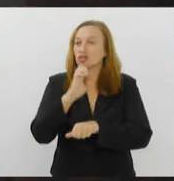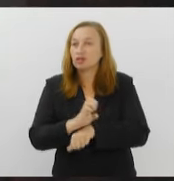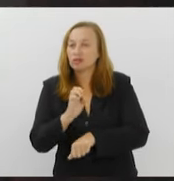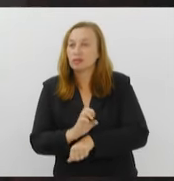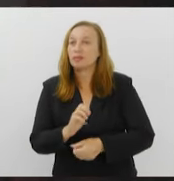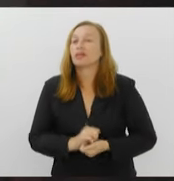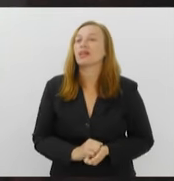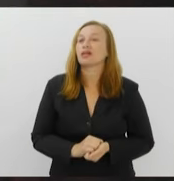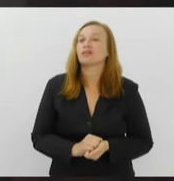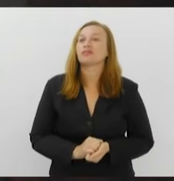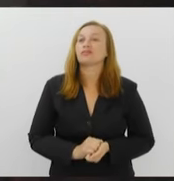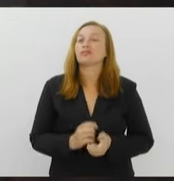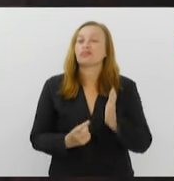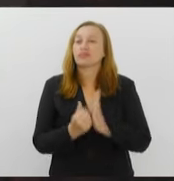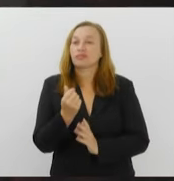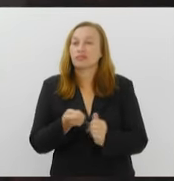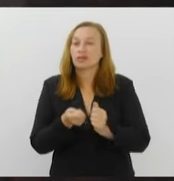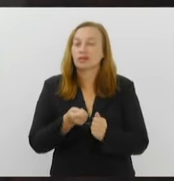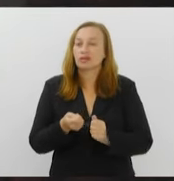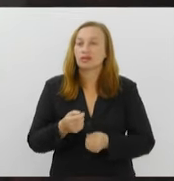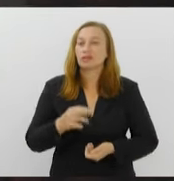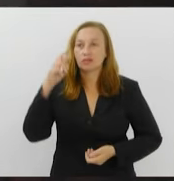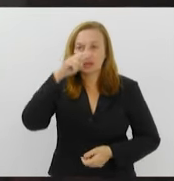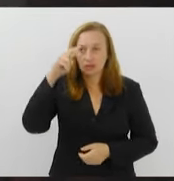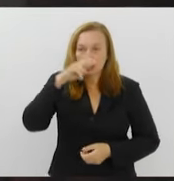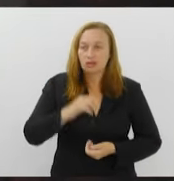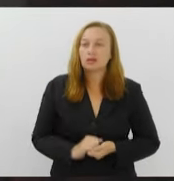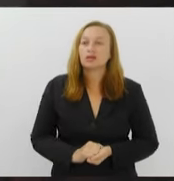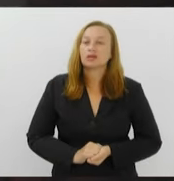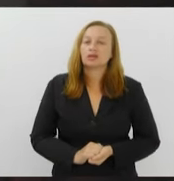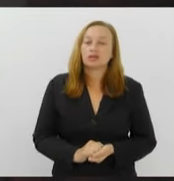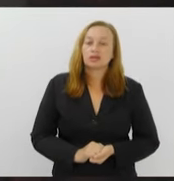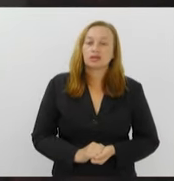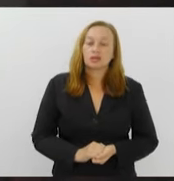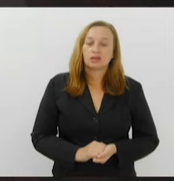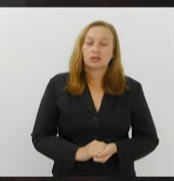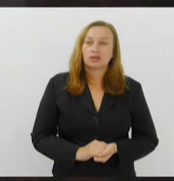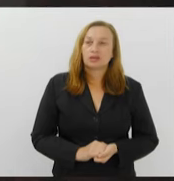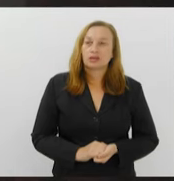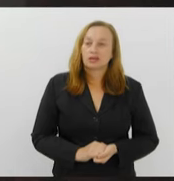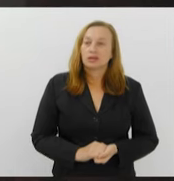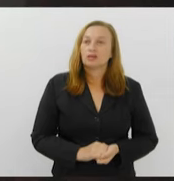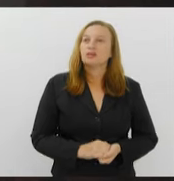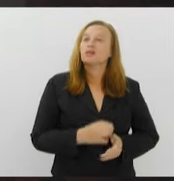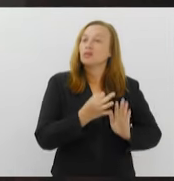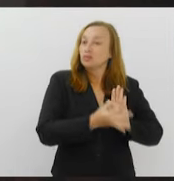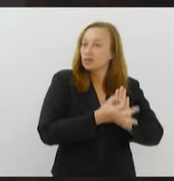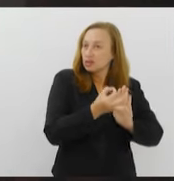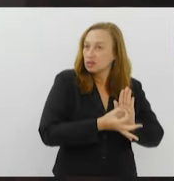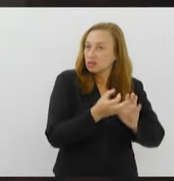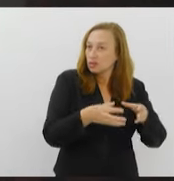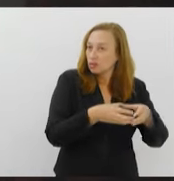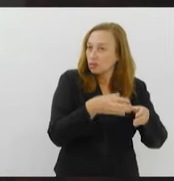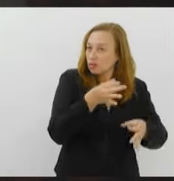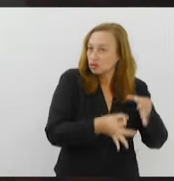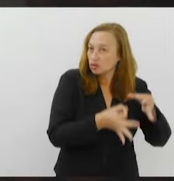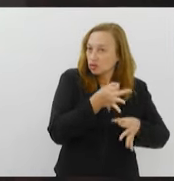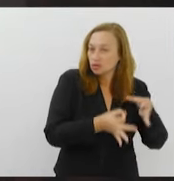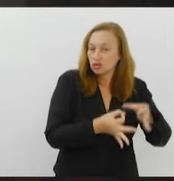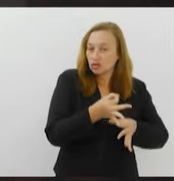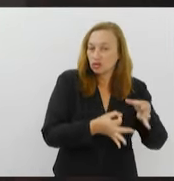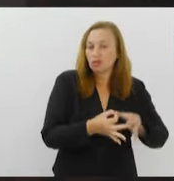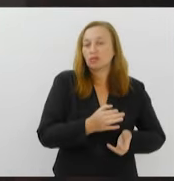de Orçamento, Finanças, Fiscalização Financeira e Controle, para emitir parecer pela Comissão de